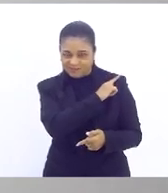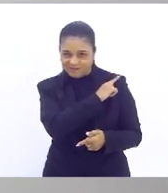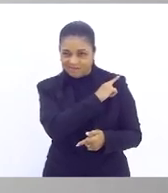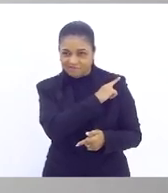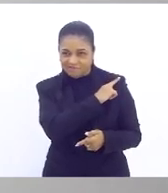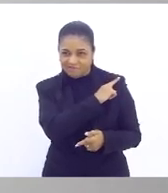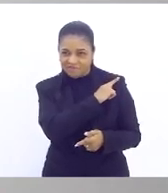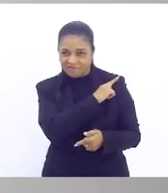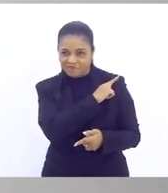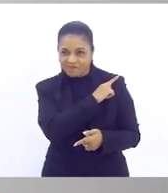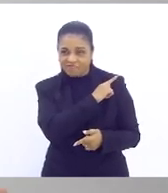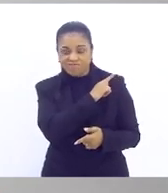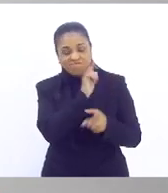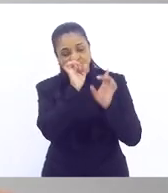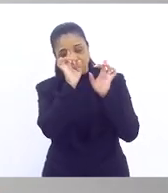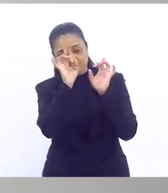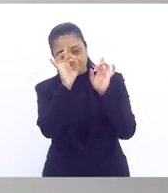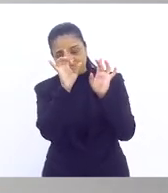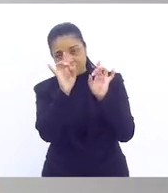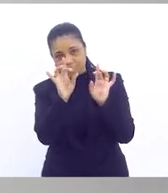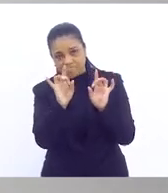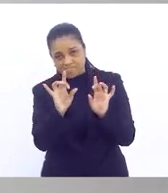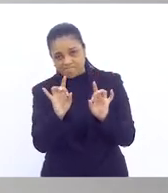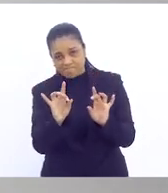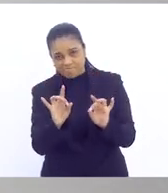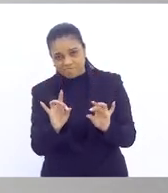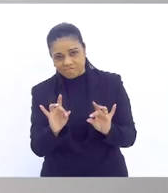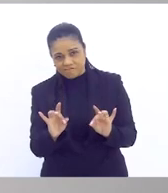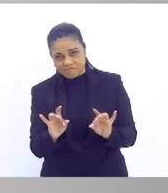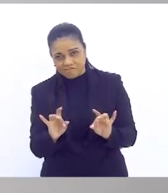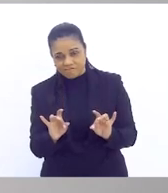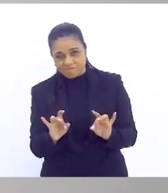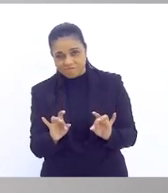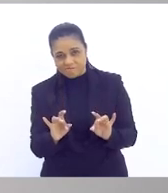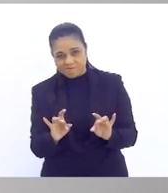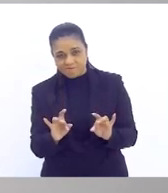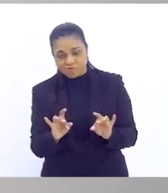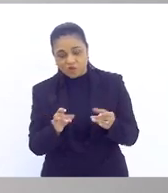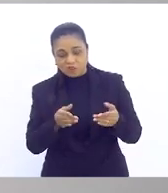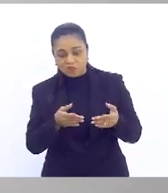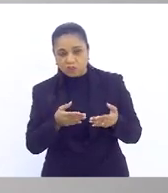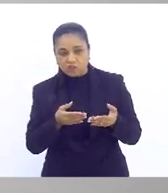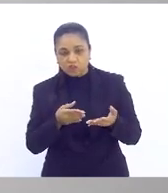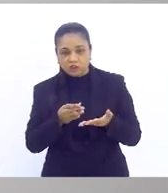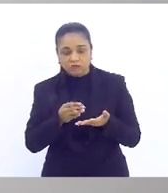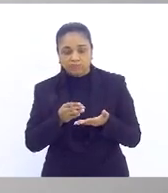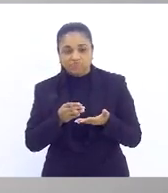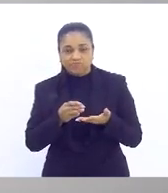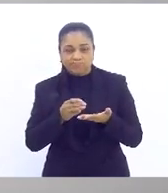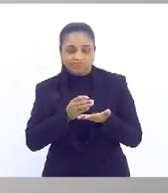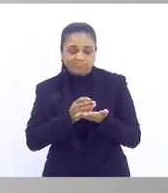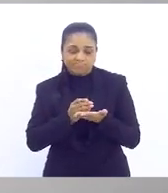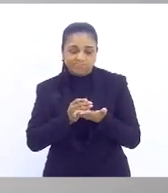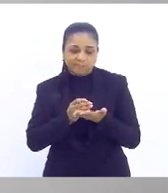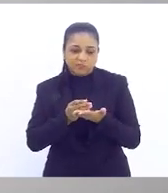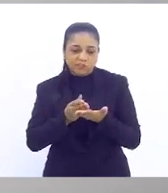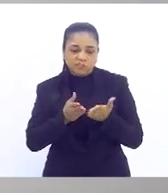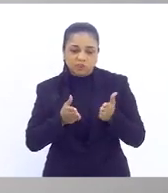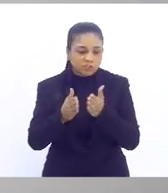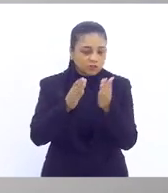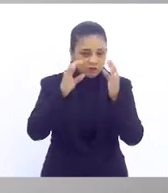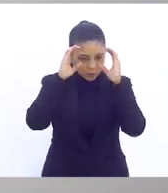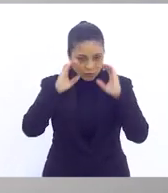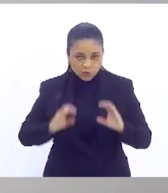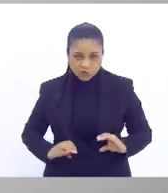a questão específica também do Desvio de Conduta E aí